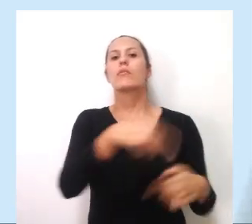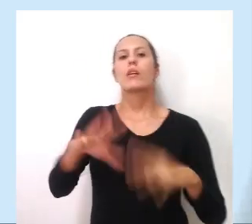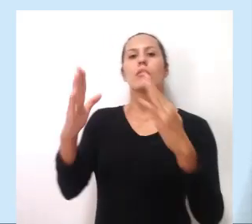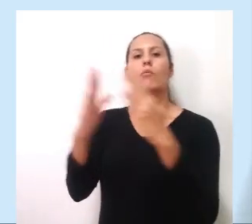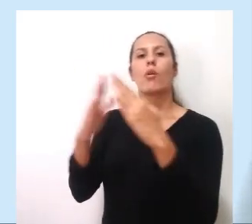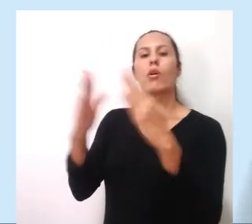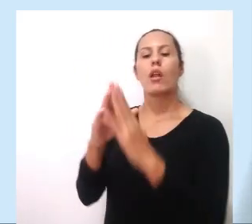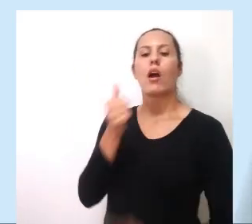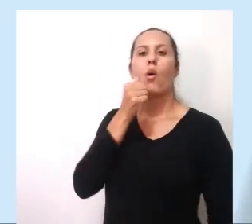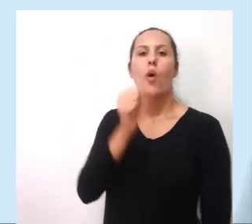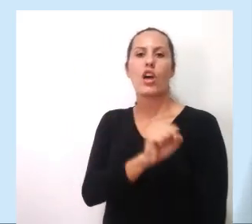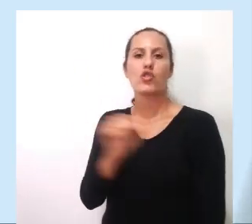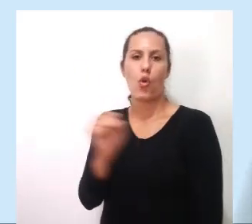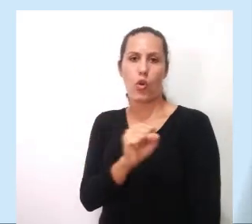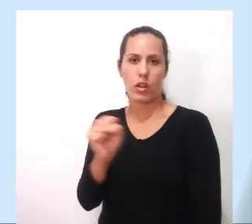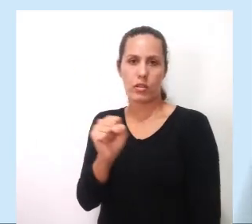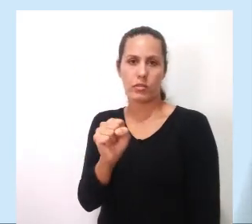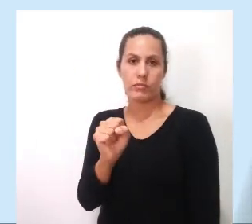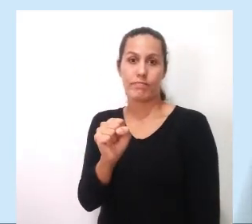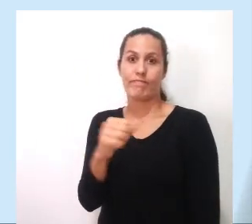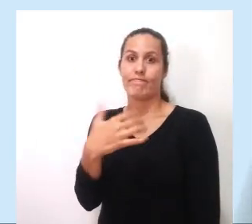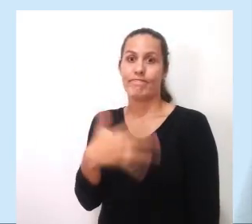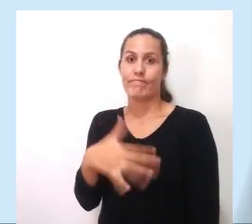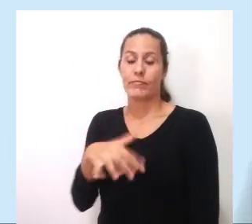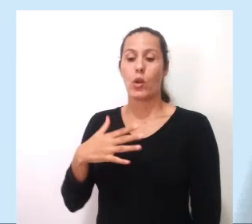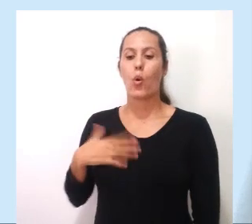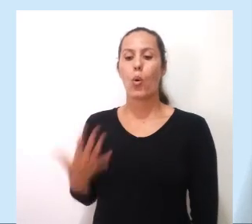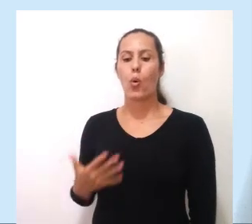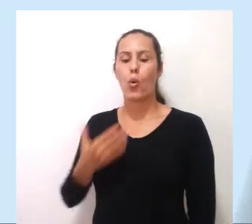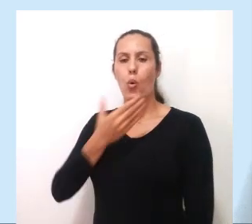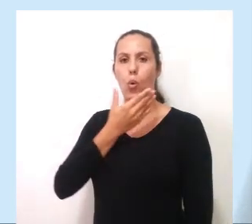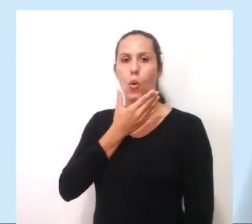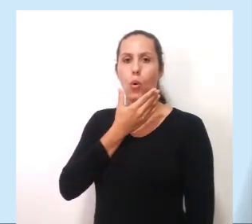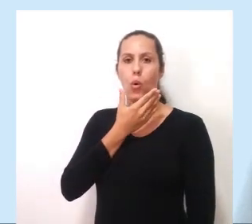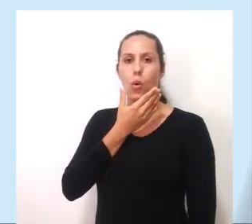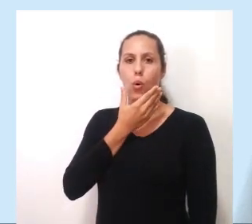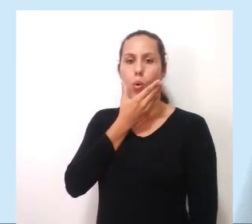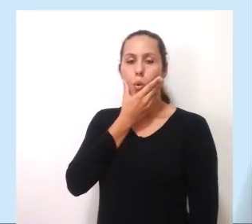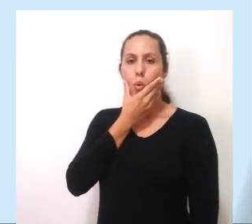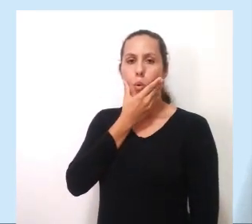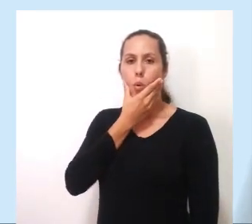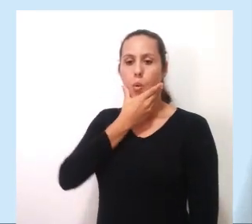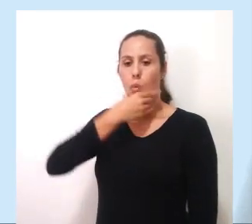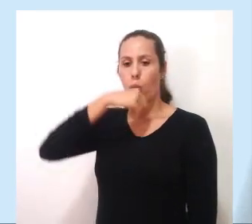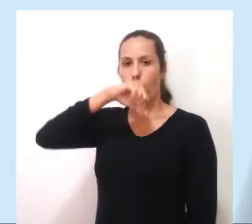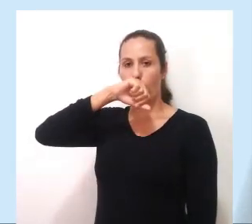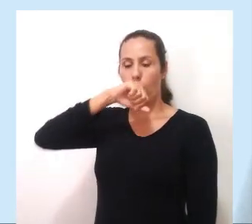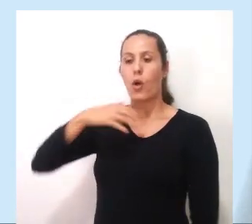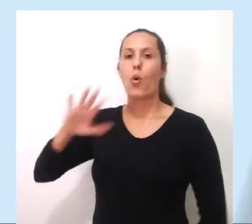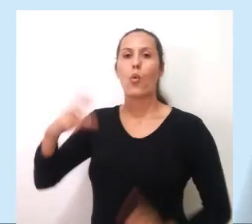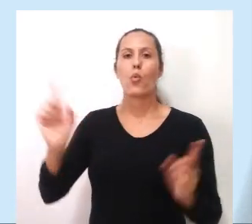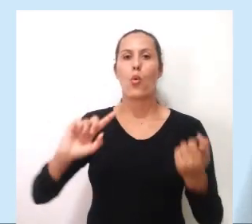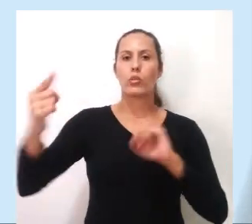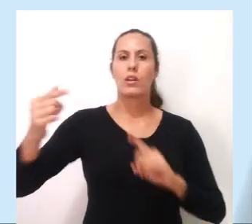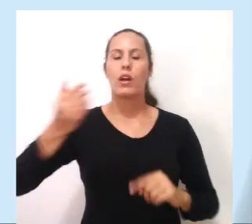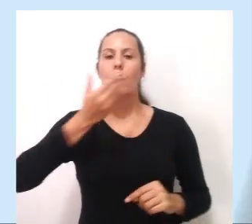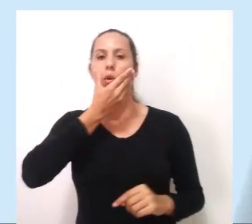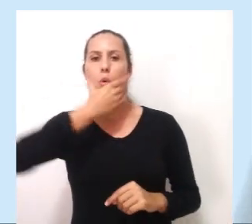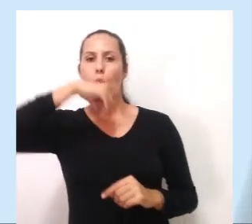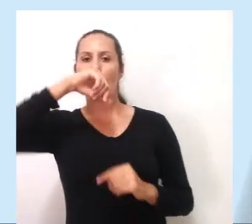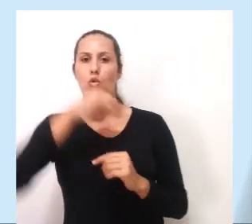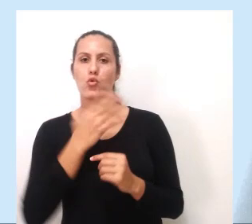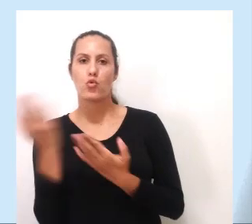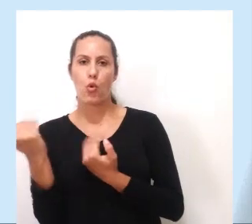com a sogra, ou vice-versa. O pai, na realidade, é expulso da sua casa para ir morar com a mãe,